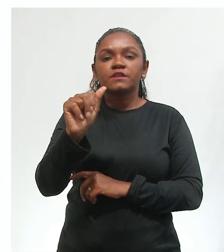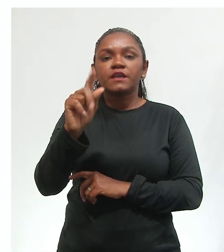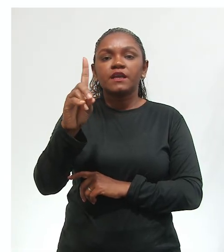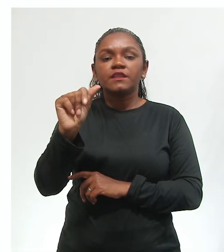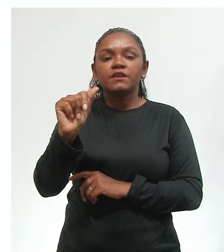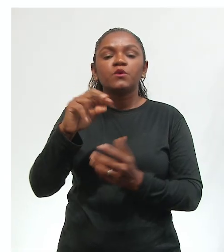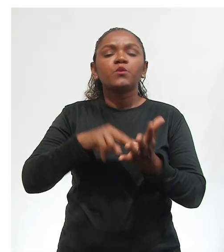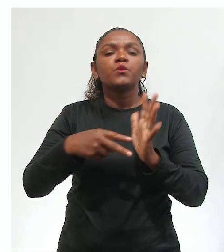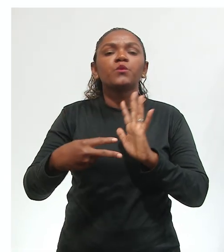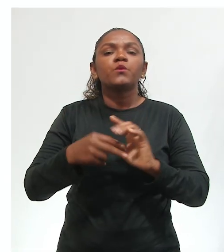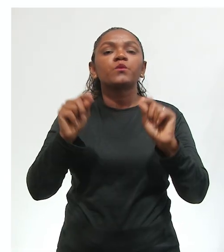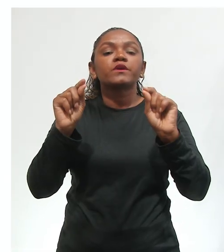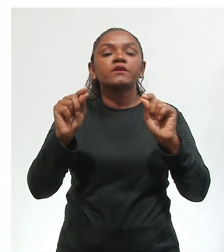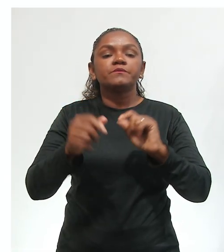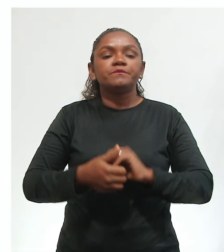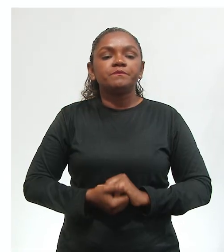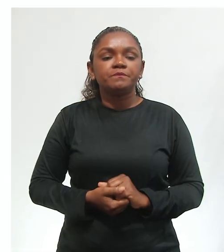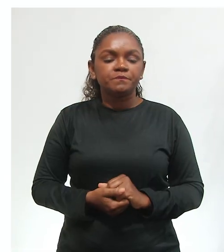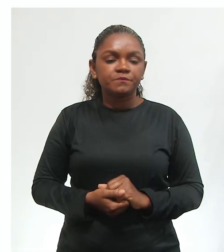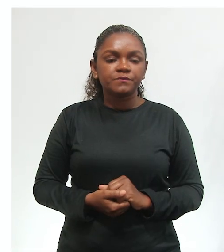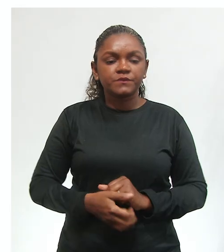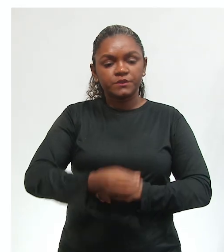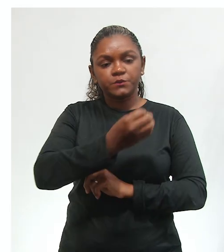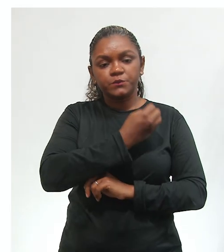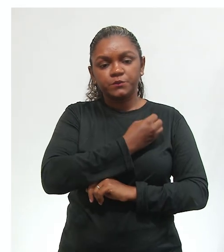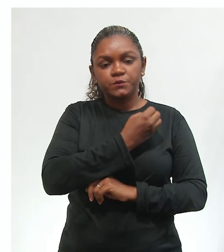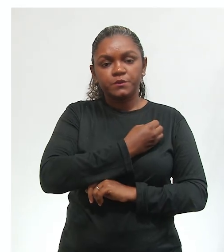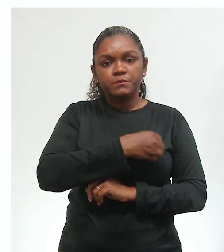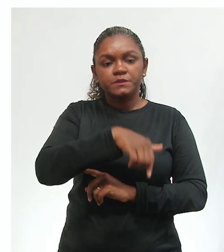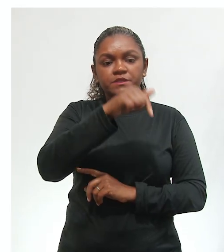é isso daqui, olha, é entender que o número